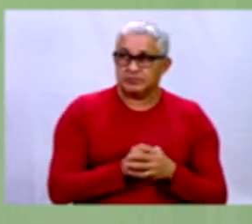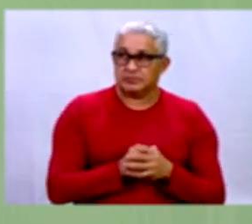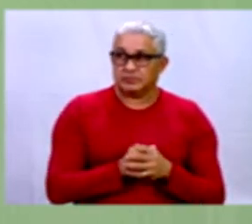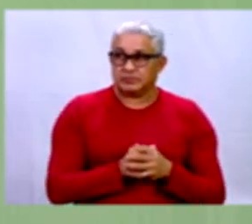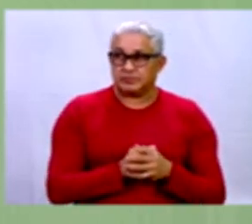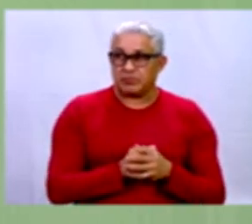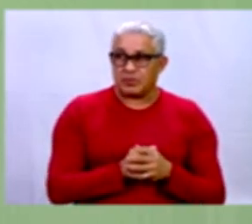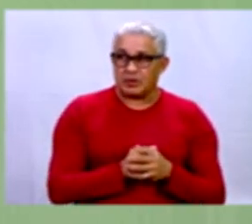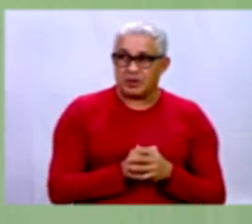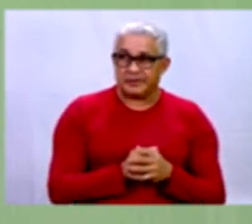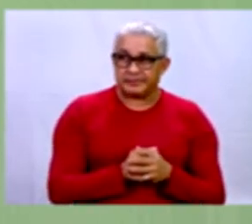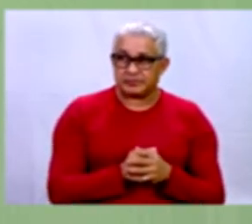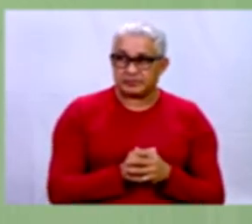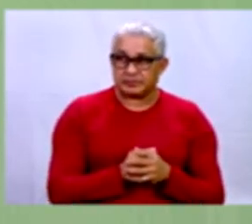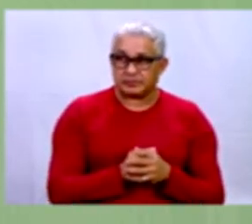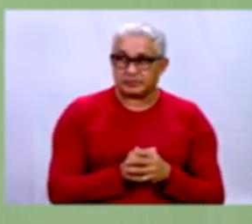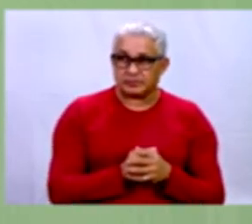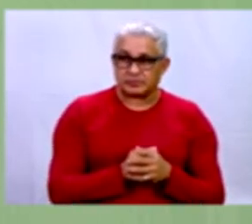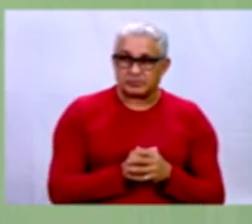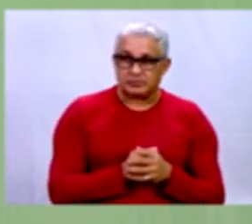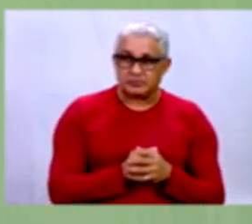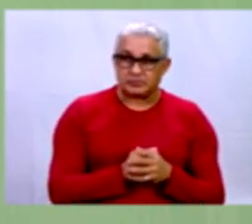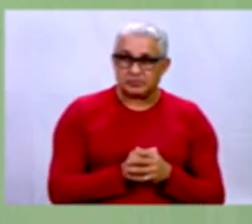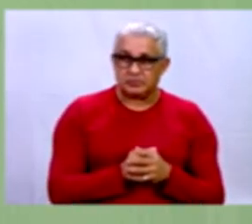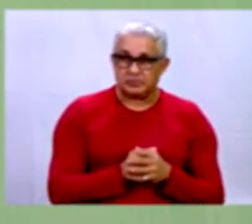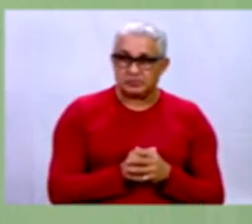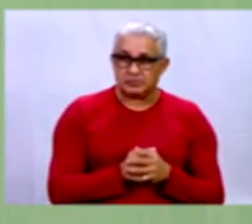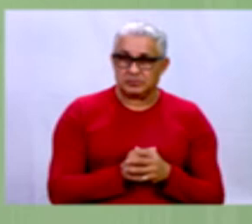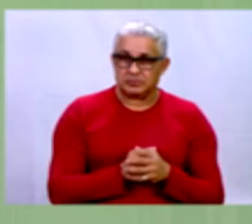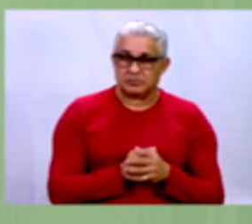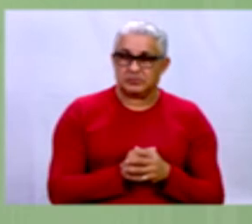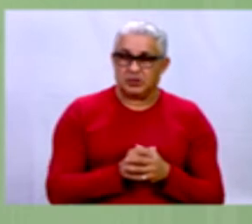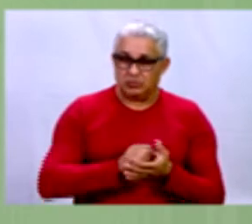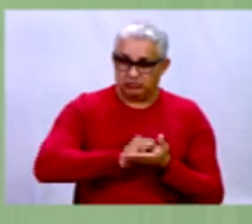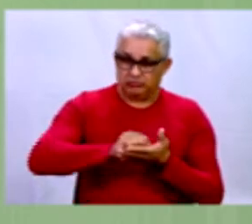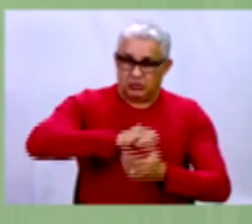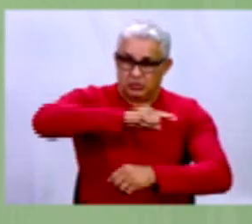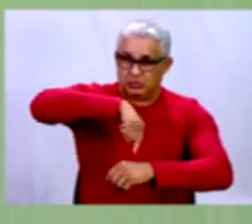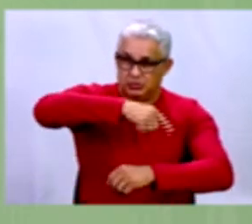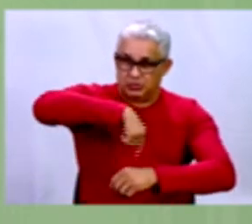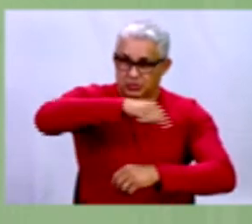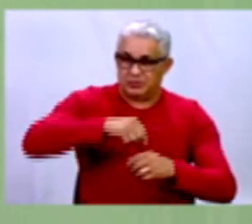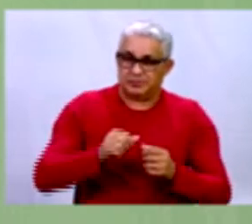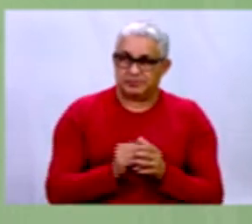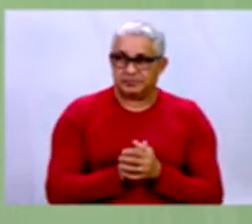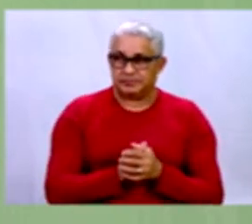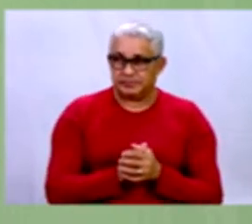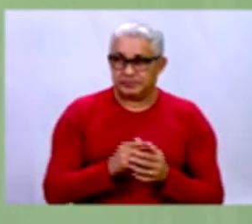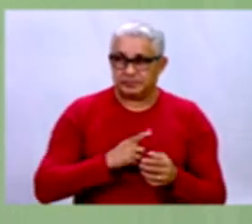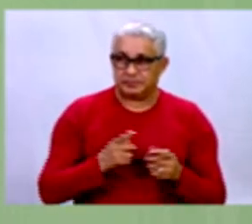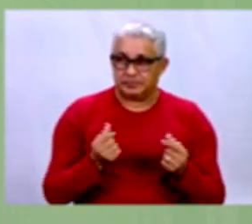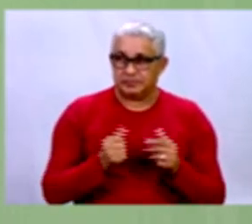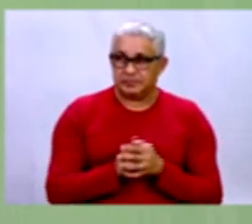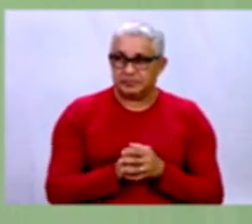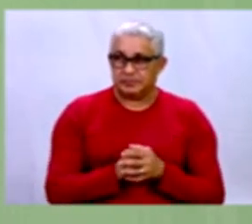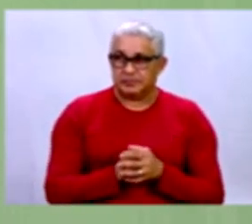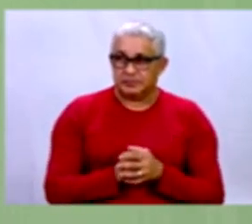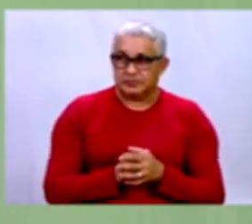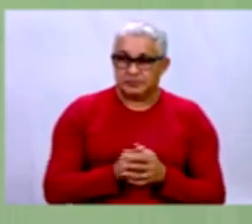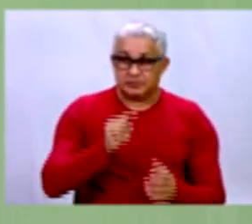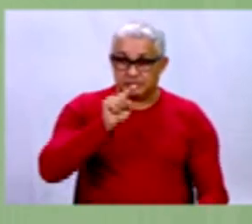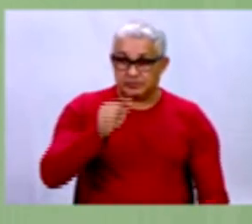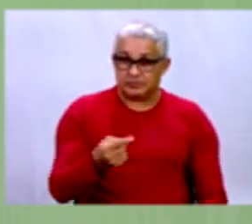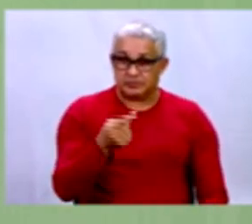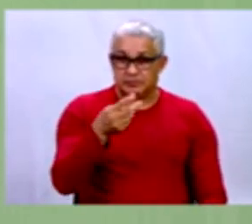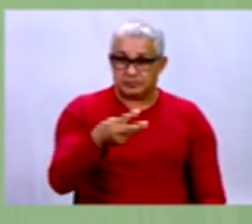tenho, pessoal. Eu tenho as informações de uma lavadora de roupas aqui. Ela está por R$